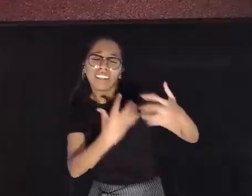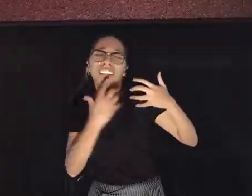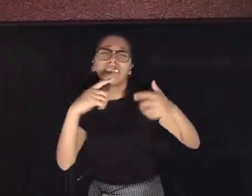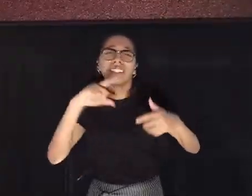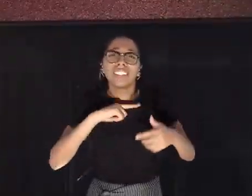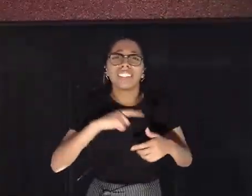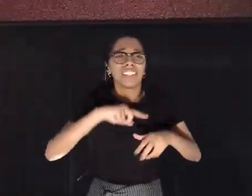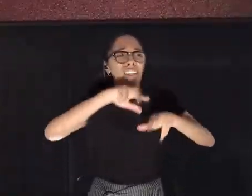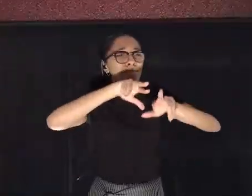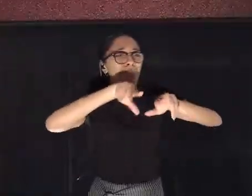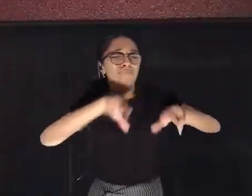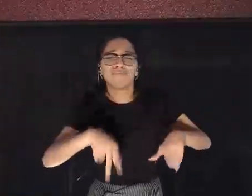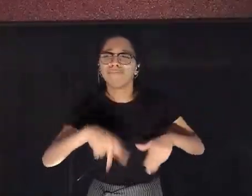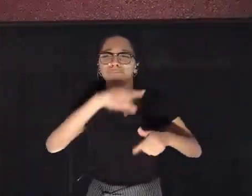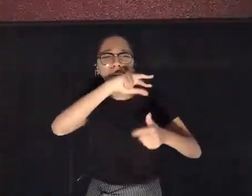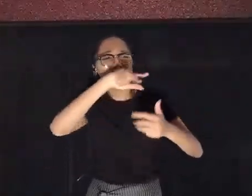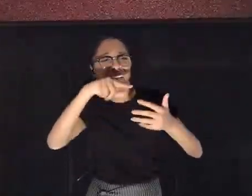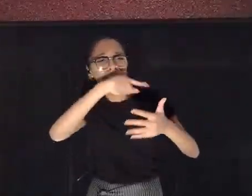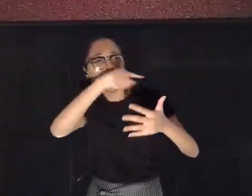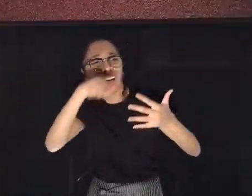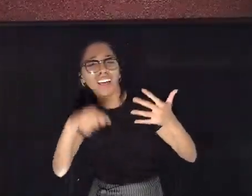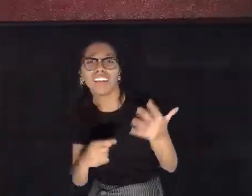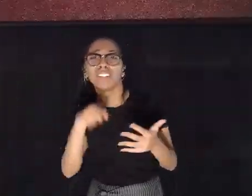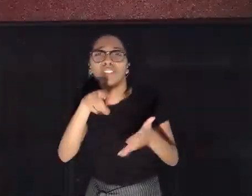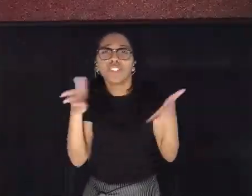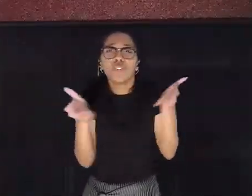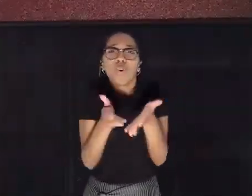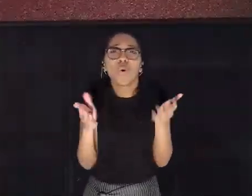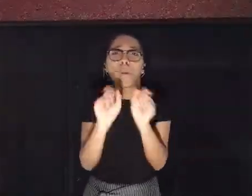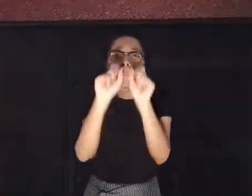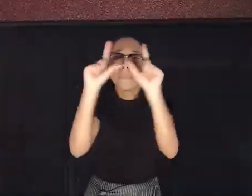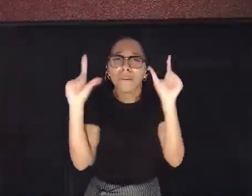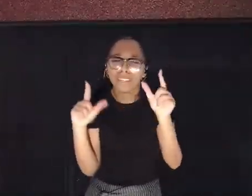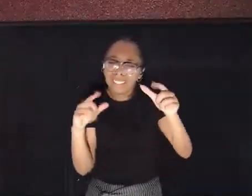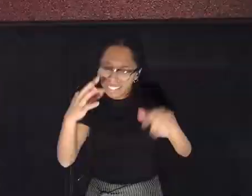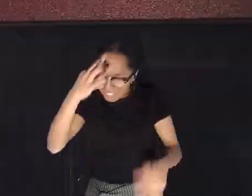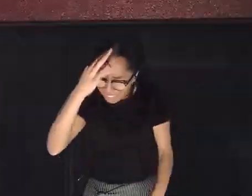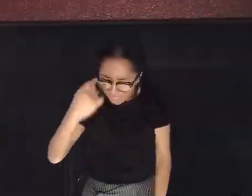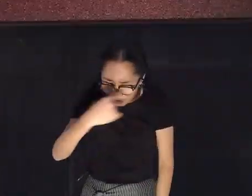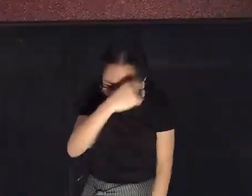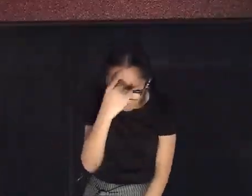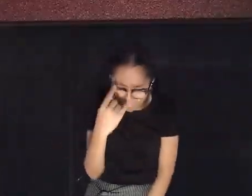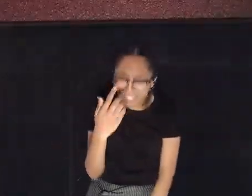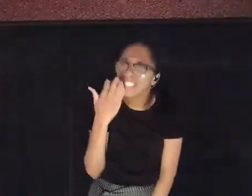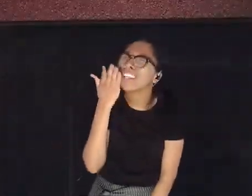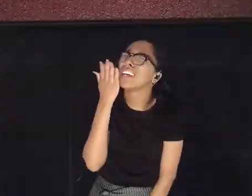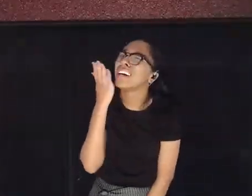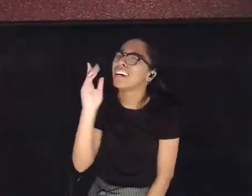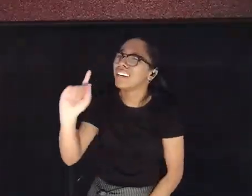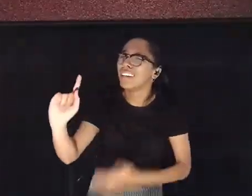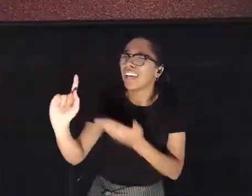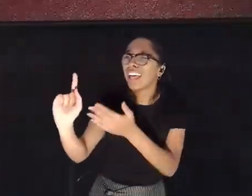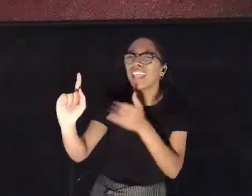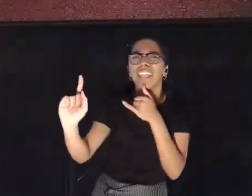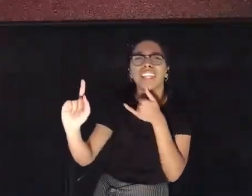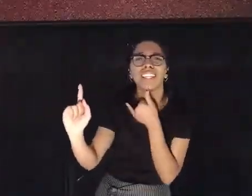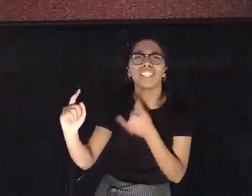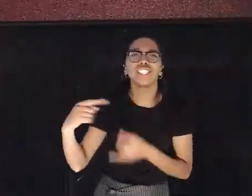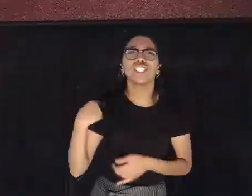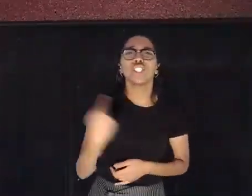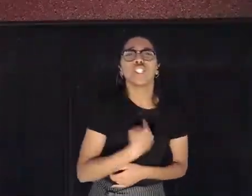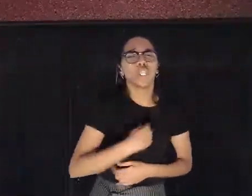E nesta manhã, se você tem entristecido o Espírito Santo, em nome de Jesus, se nós desobedecemos a sua presença, se